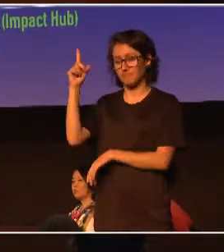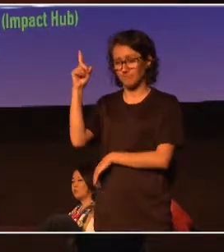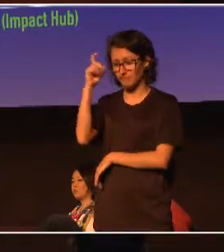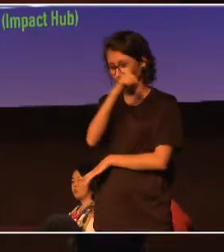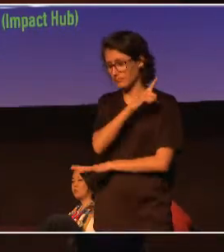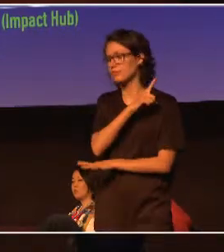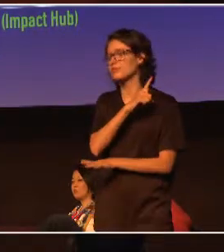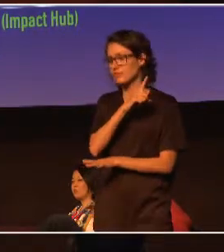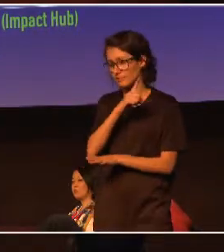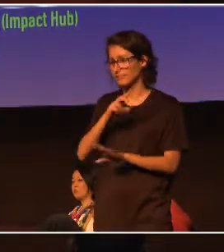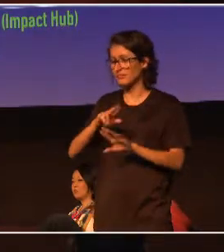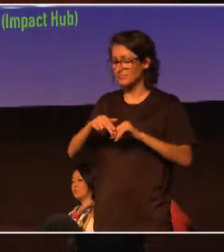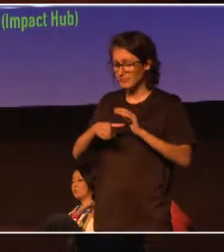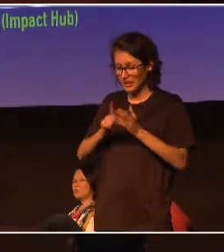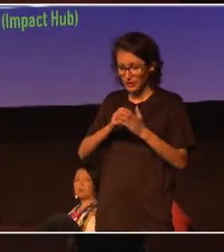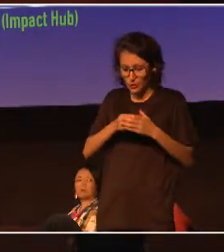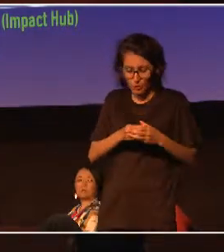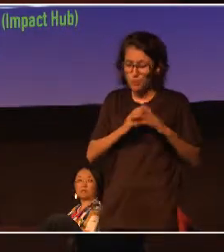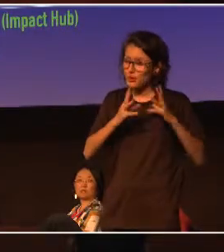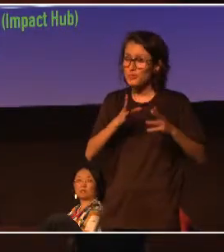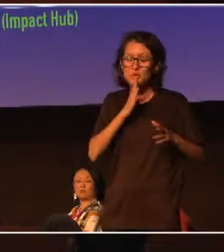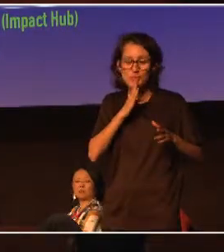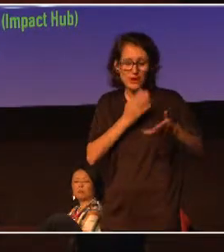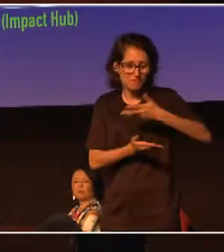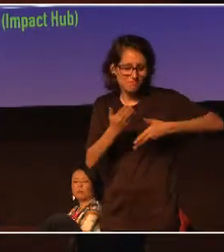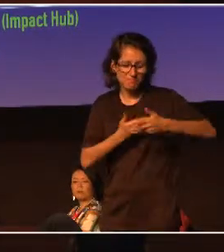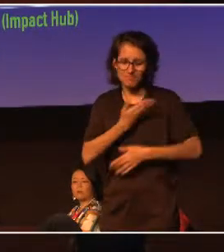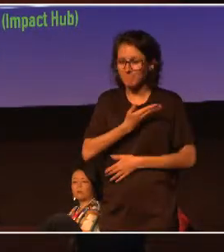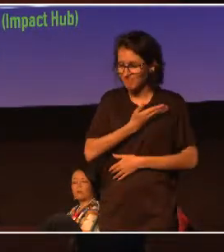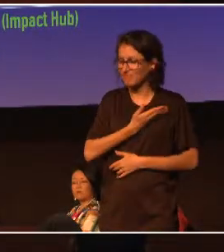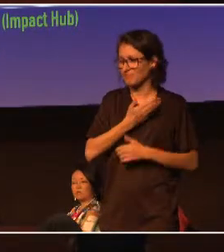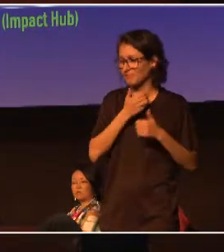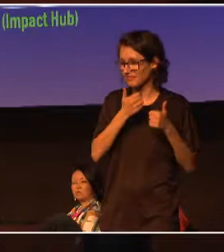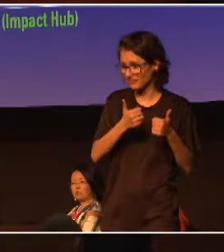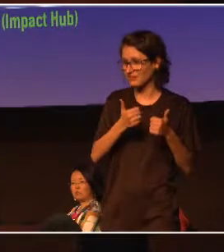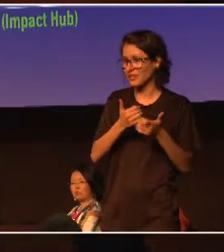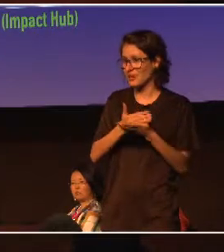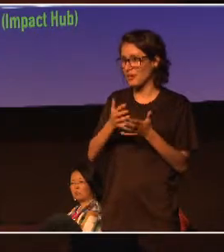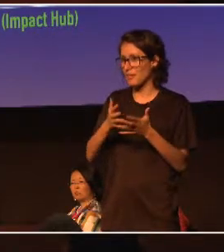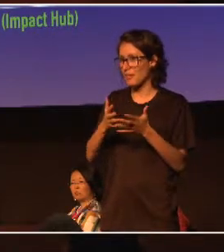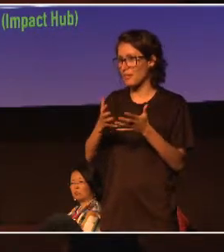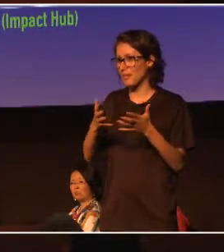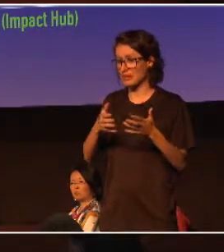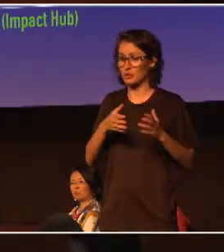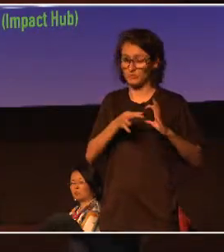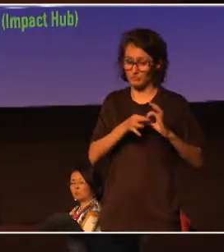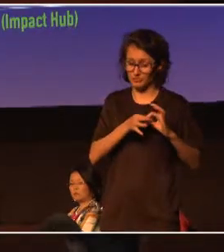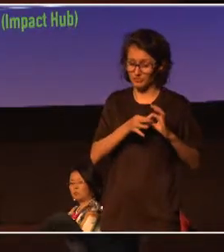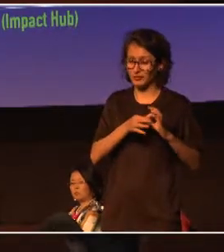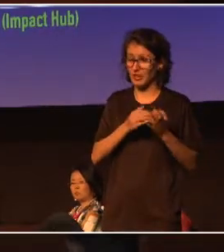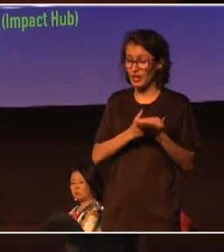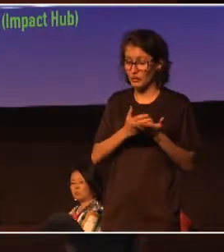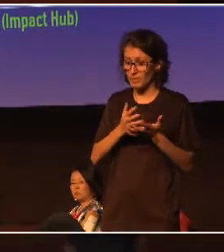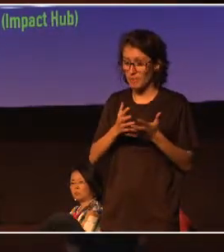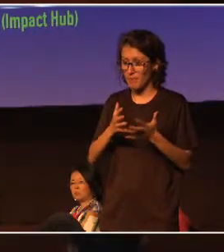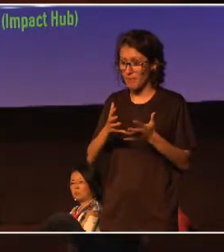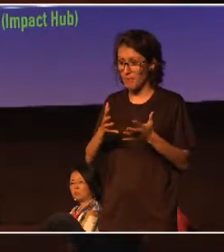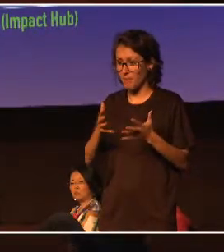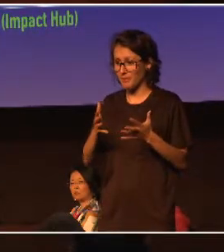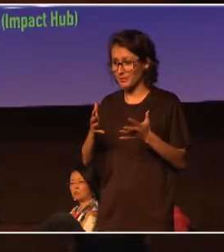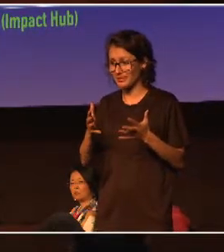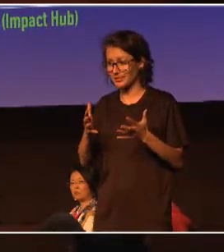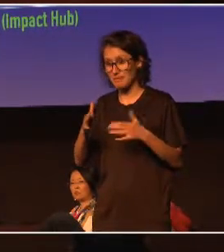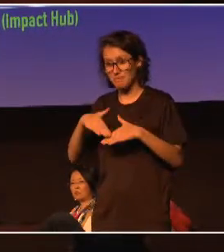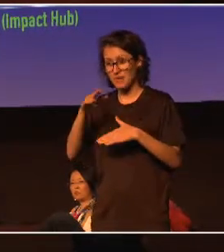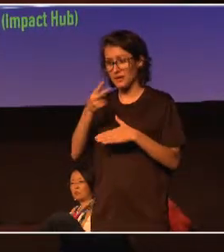porque no comecinho era um grupinho que todo mundo se conhecia, era muito amigo, então isso segurava a gente junto. A partir do momento que vai passando